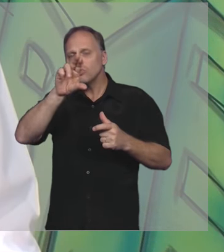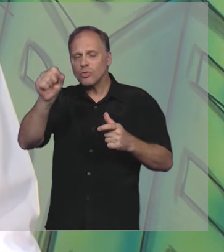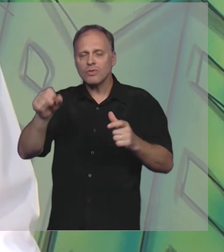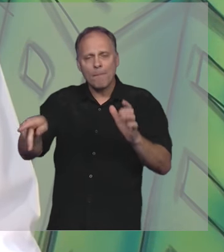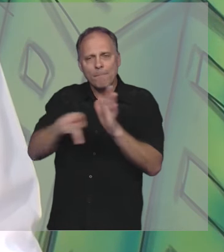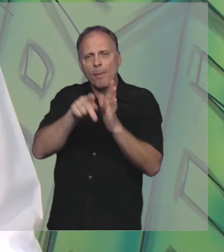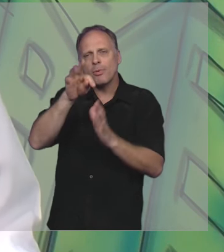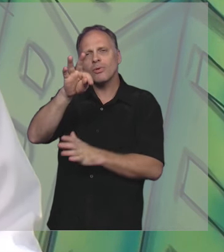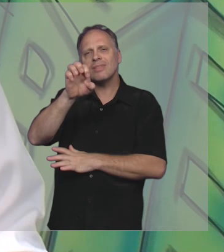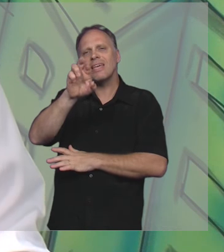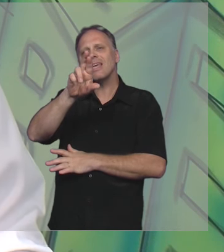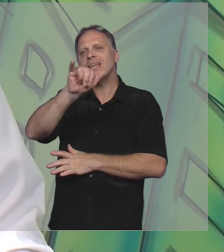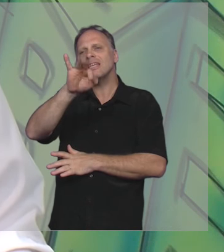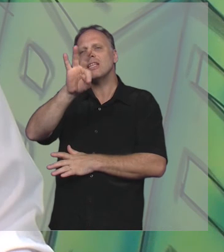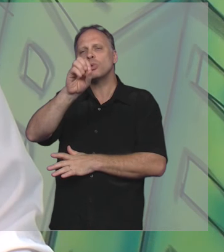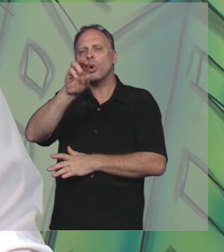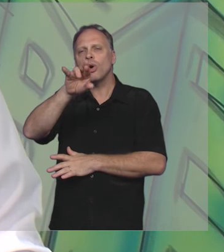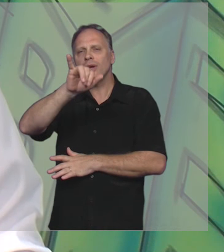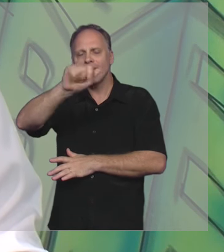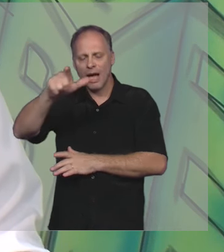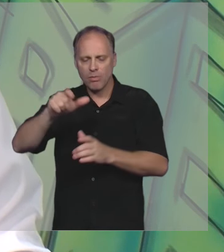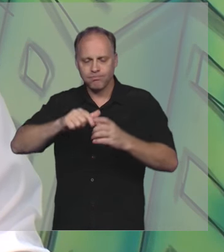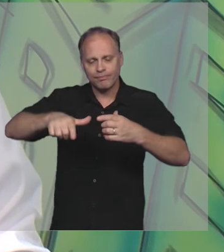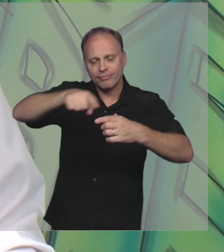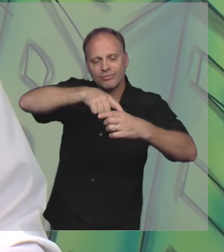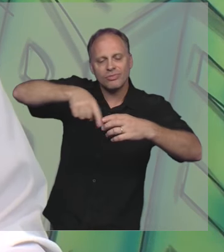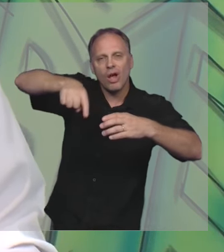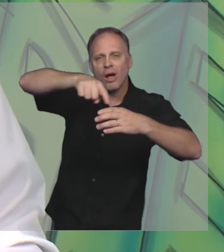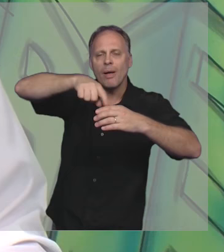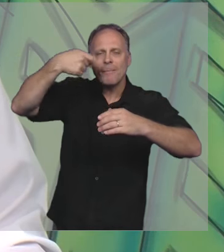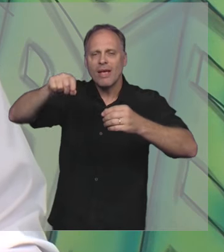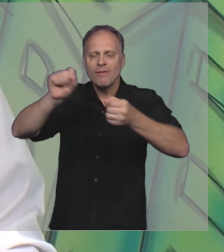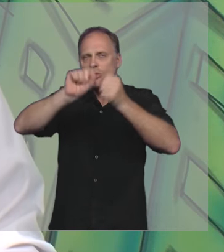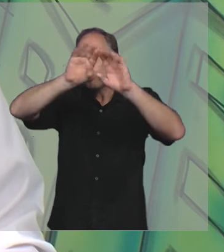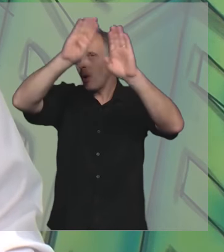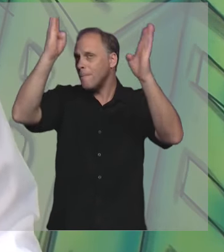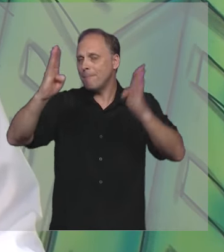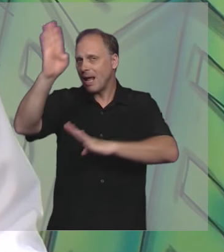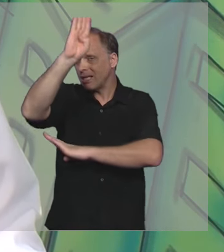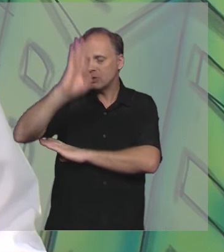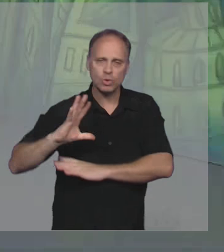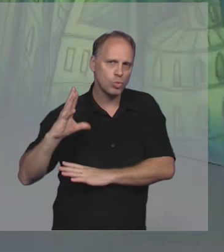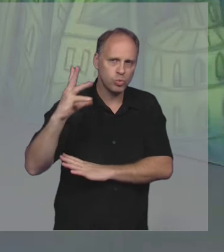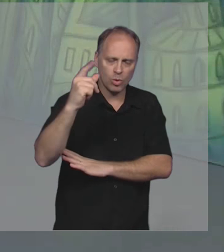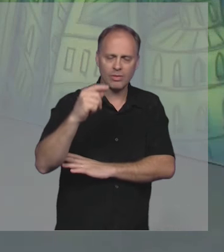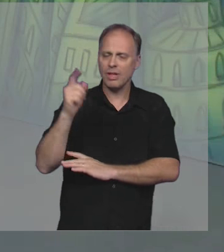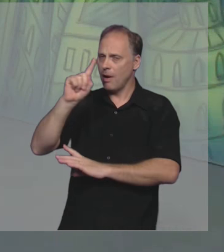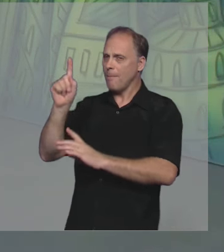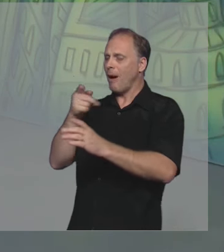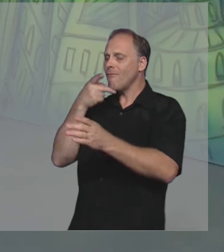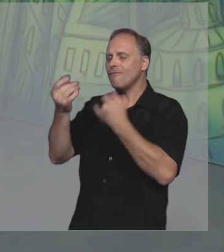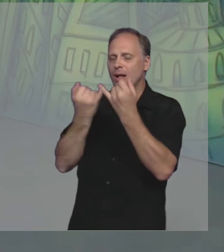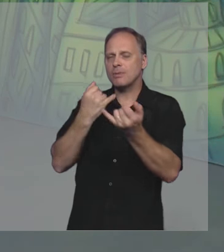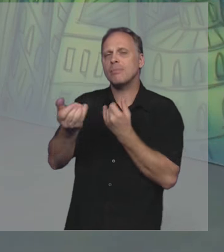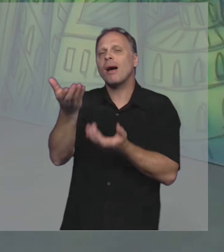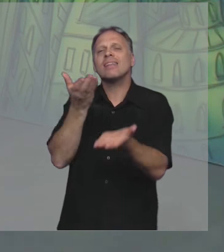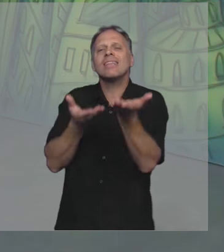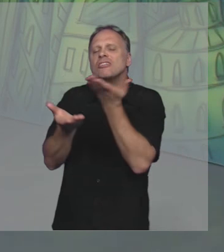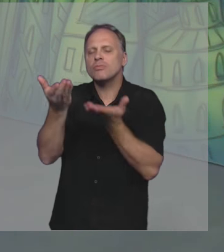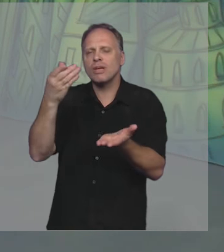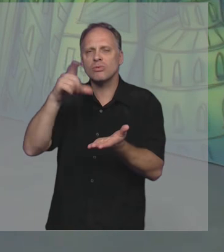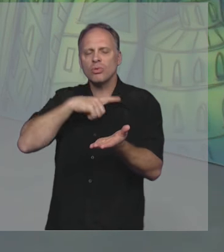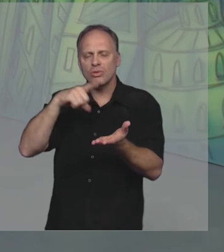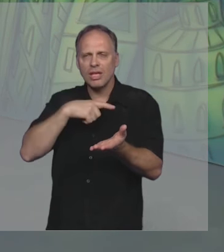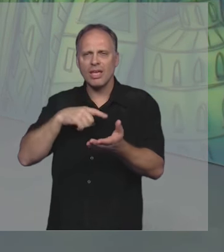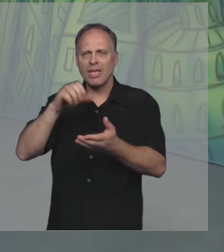né? Como a gente diz, ela deveria abranger todo o território. Não, mas eu digo assim, na questão do atendimento, né?